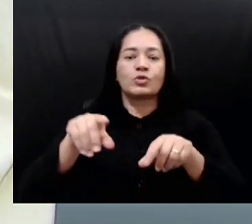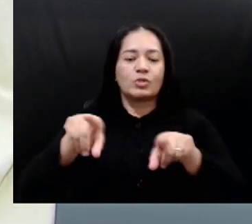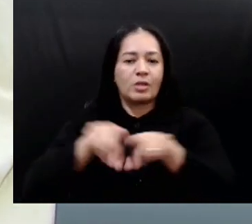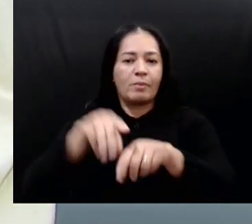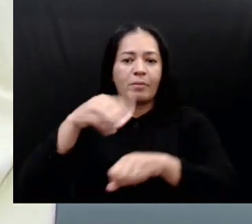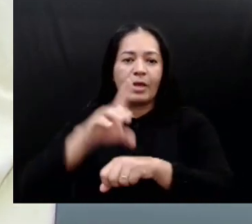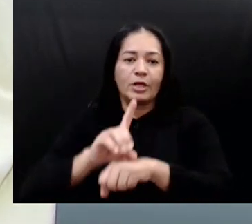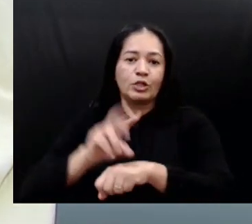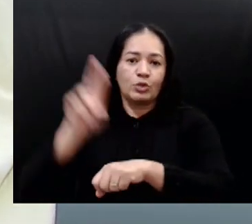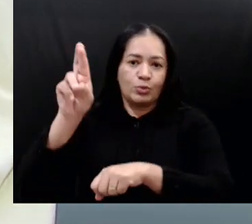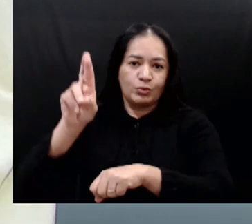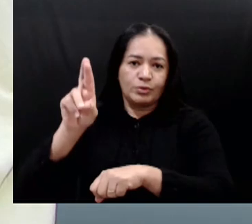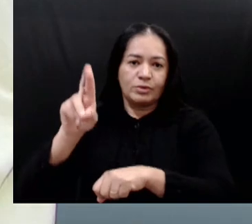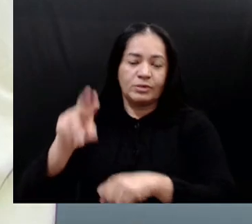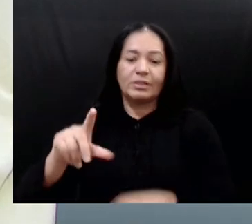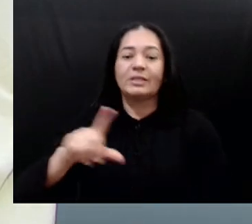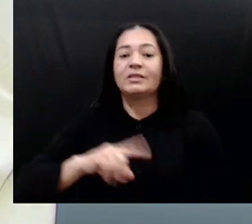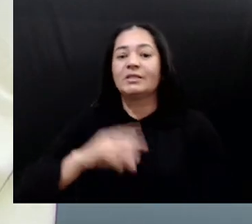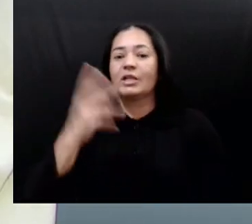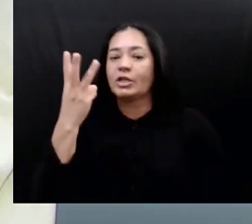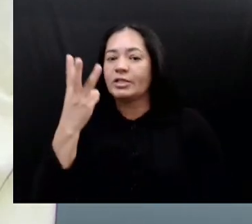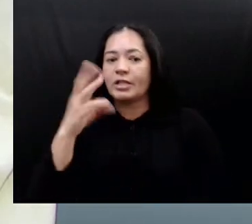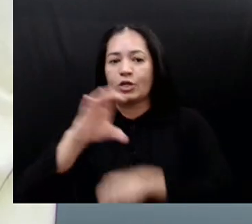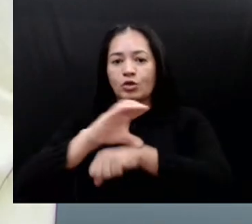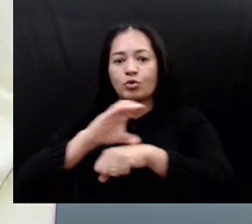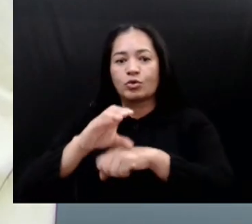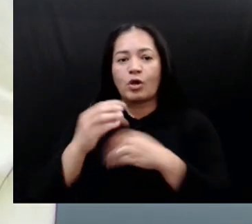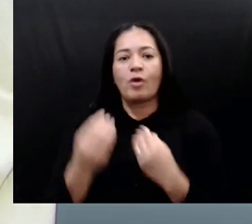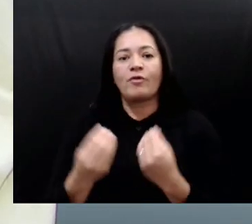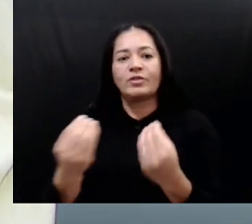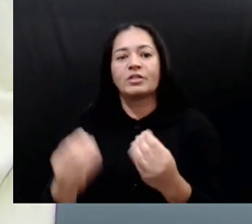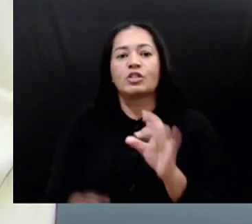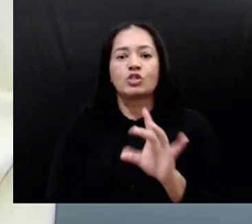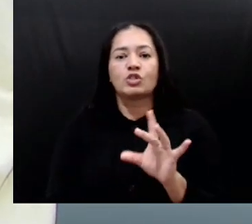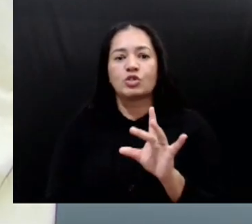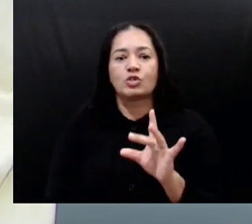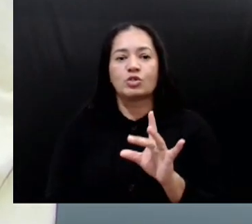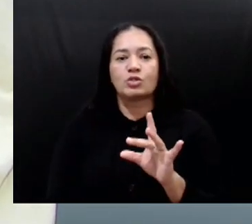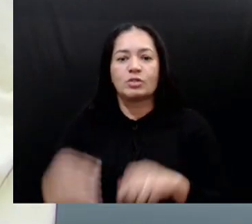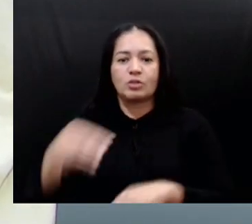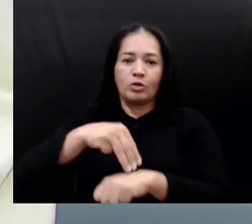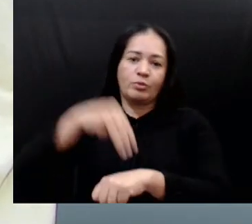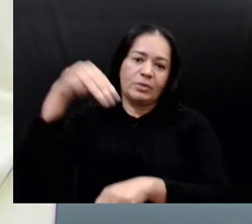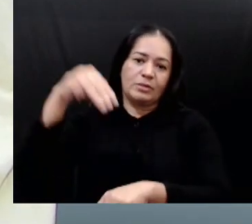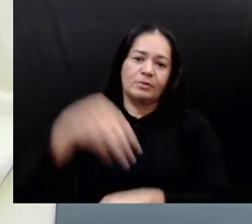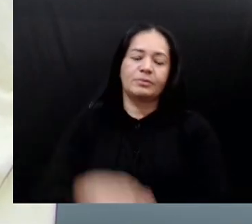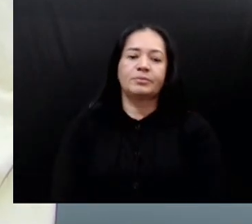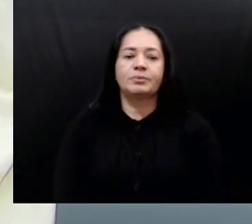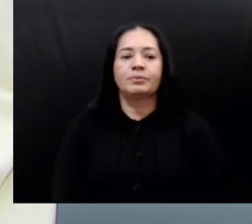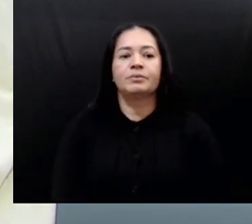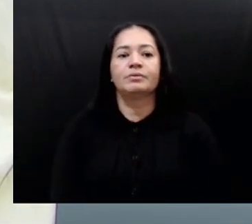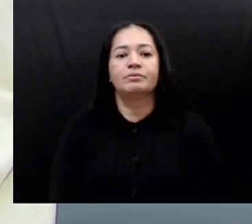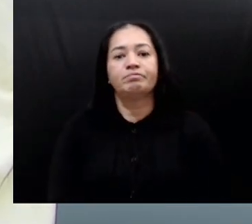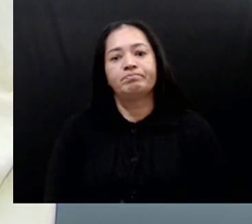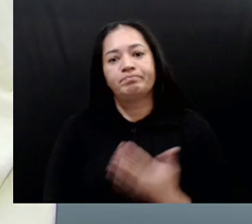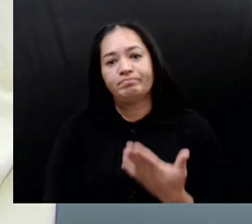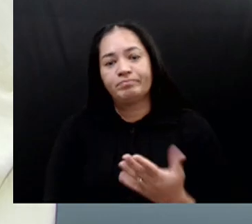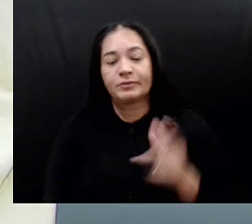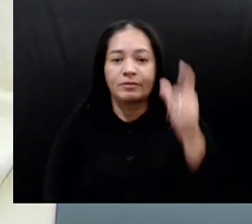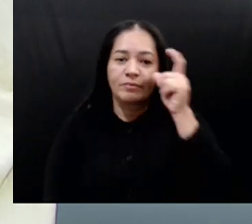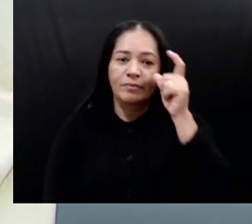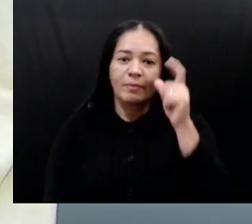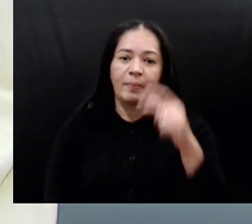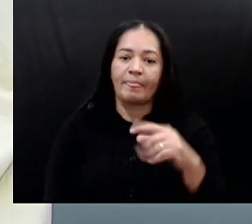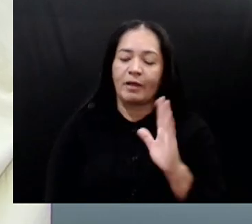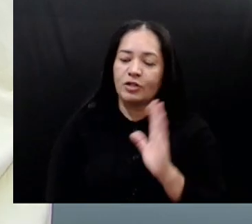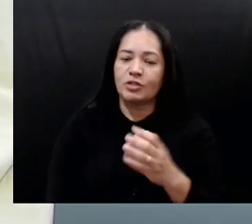3 cursos que hoje ainda ofertamos somente no nível do mestrado. Bom, então é interessante aquilo que eu falei para